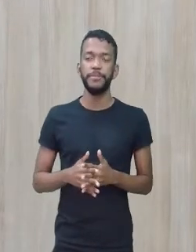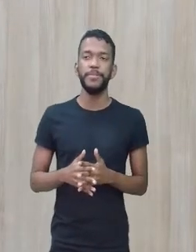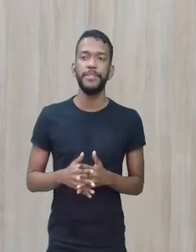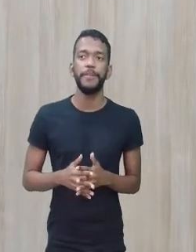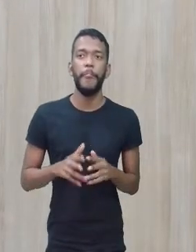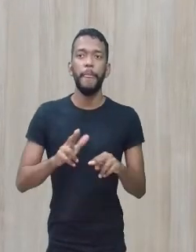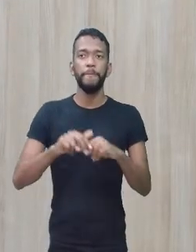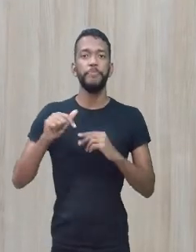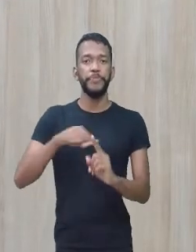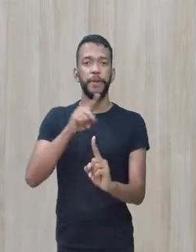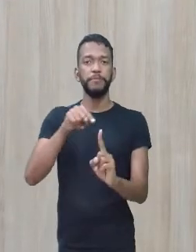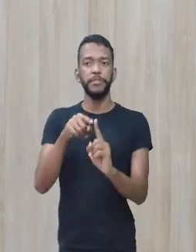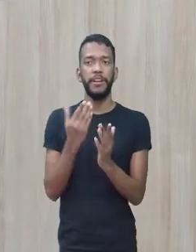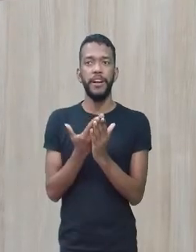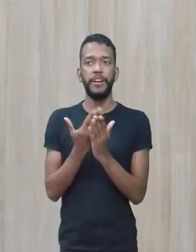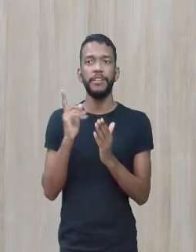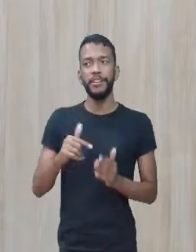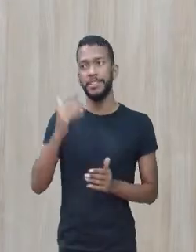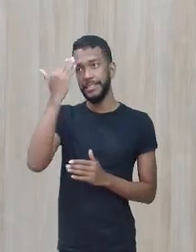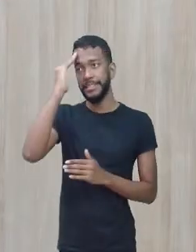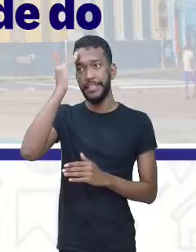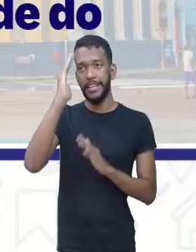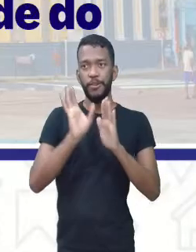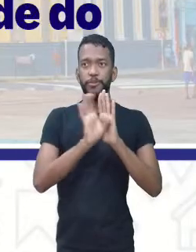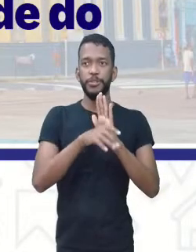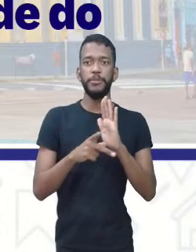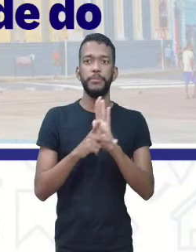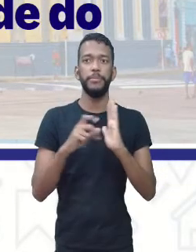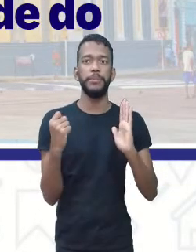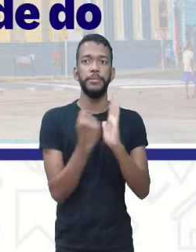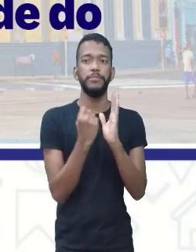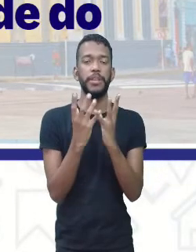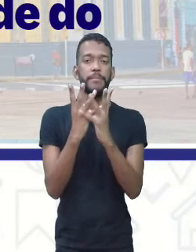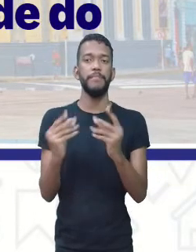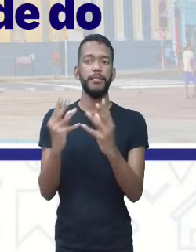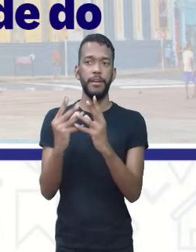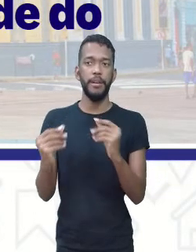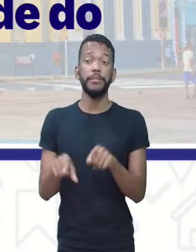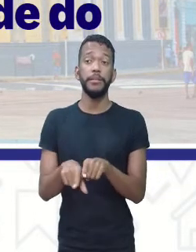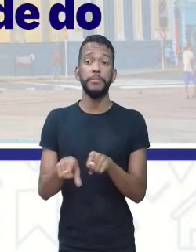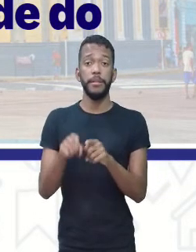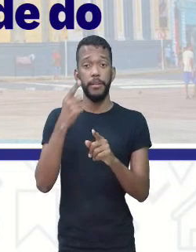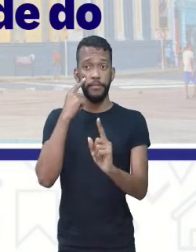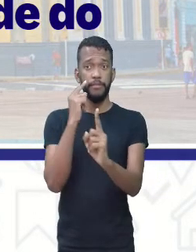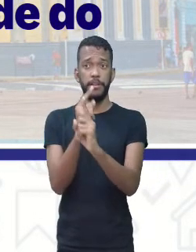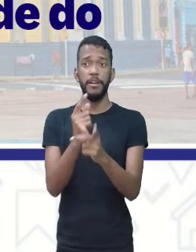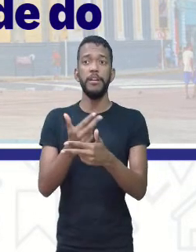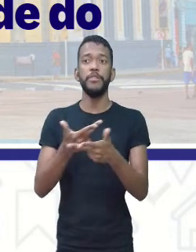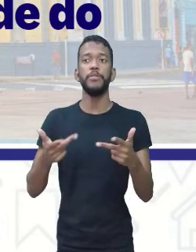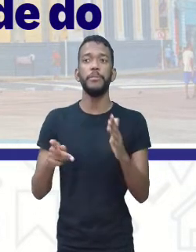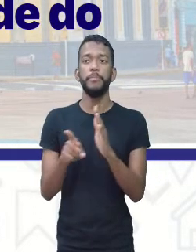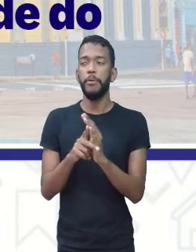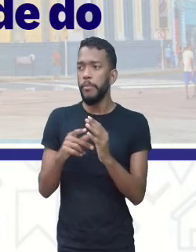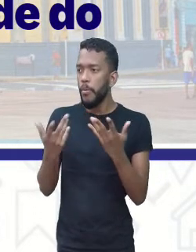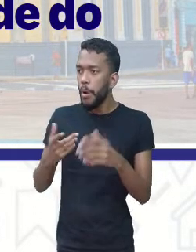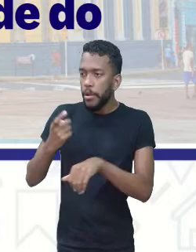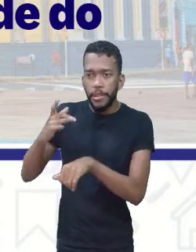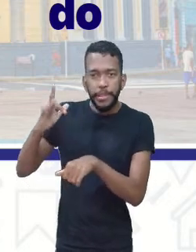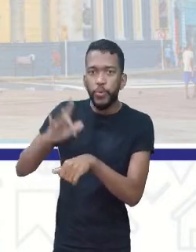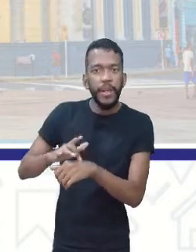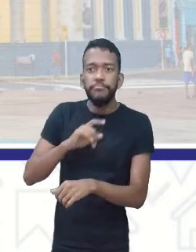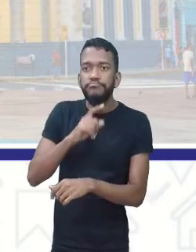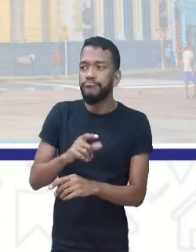forma que o objetivo da nossa aula é entender o conceito de patrimônio imaterial, identificar alguns patrimônios imateriais da cidade do